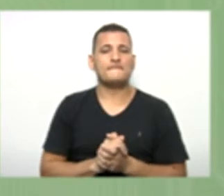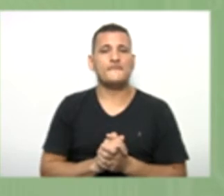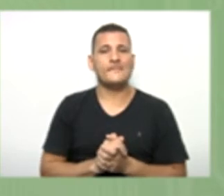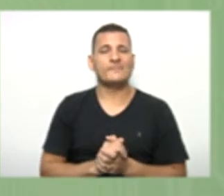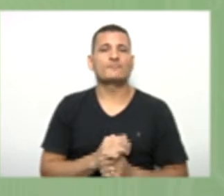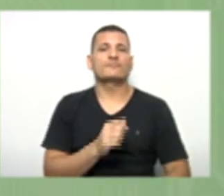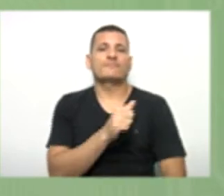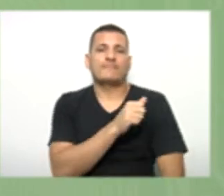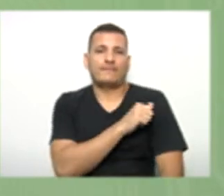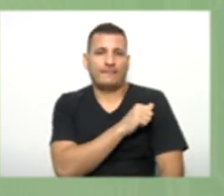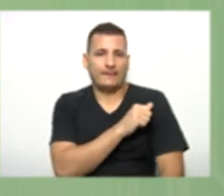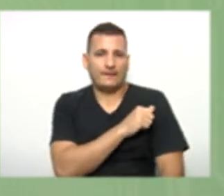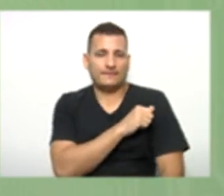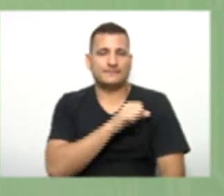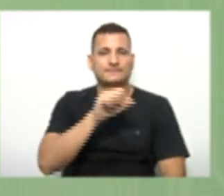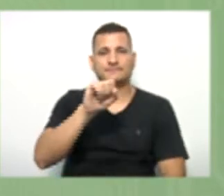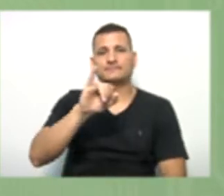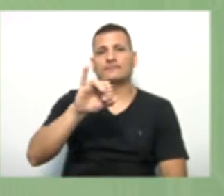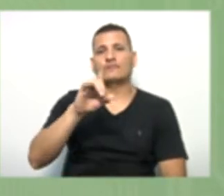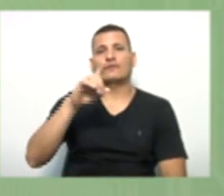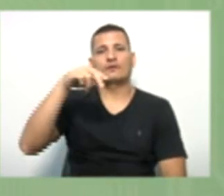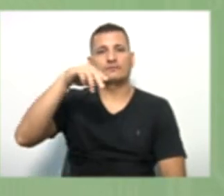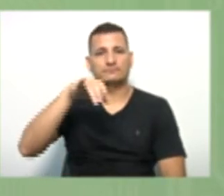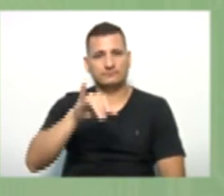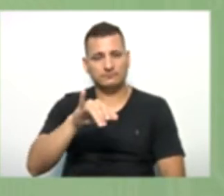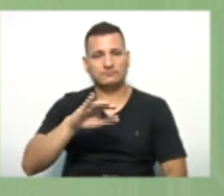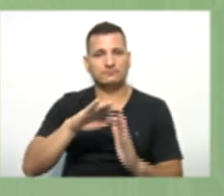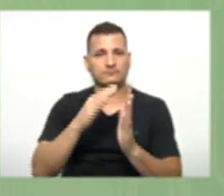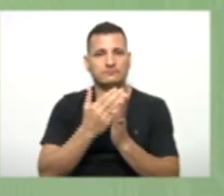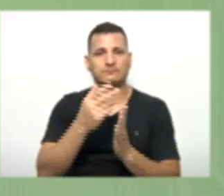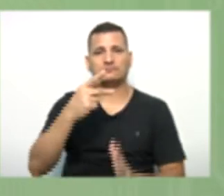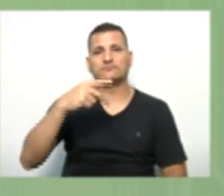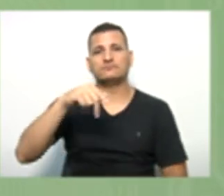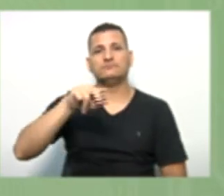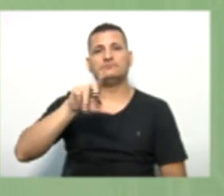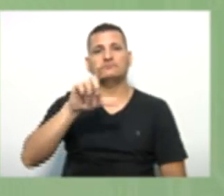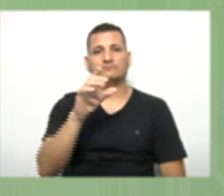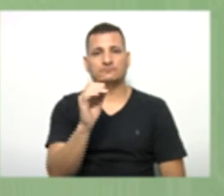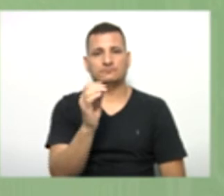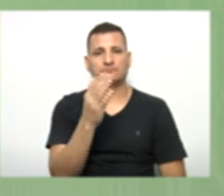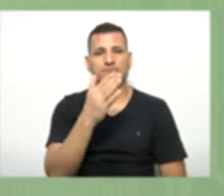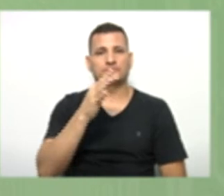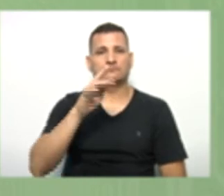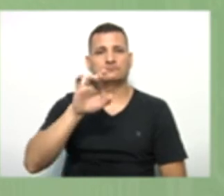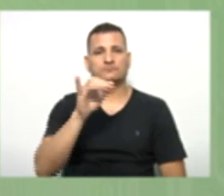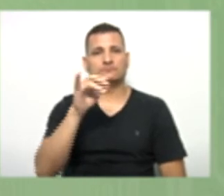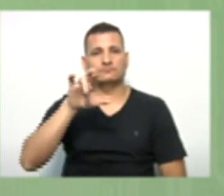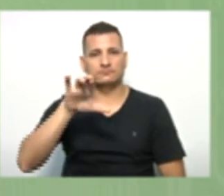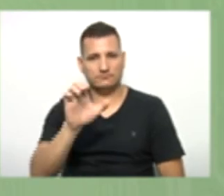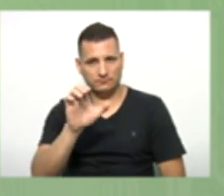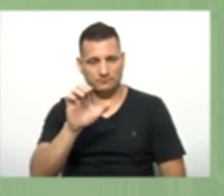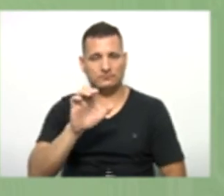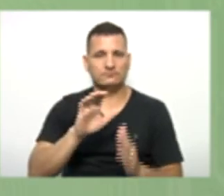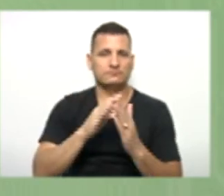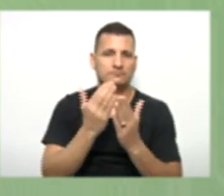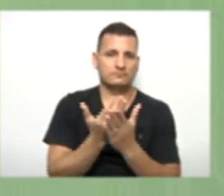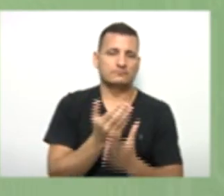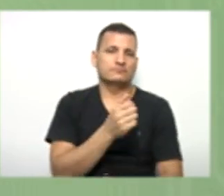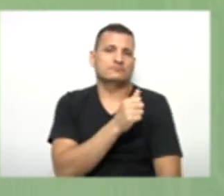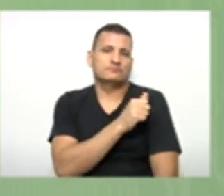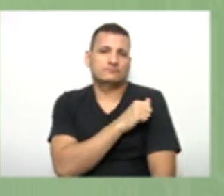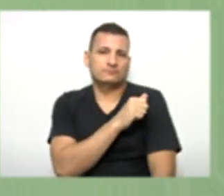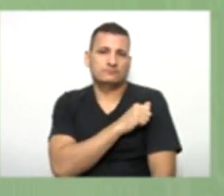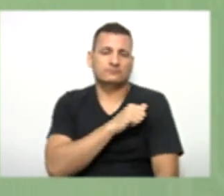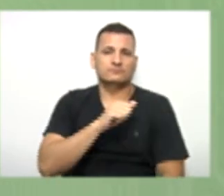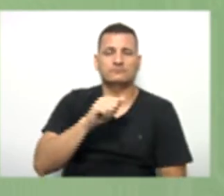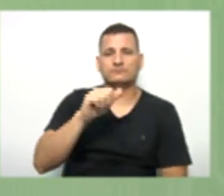aluno Sidney, da escola Paulo Freire, e os alunos da professora Alexandra, da escola Marechal